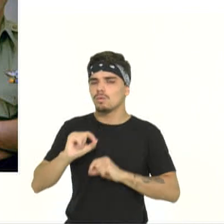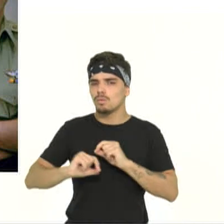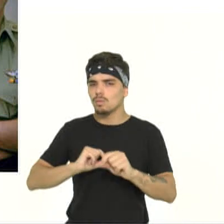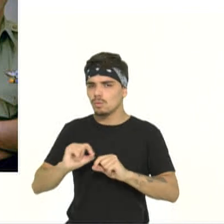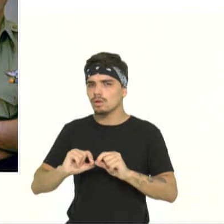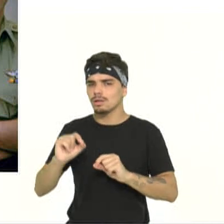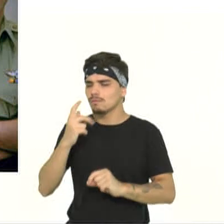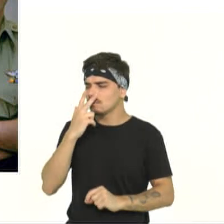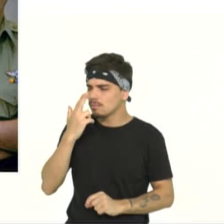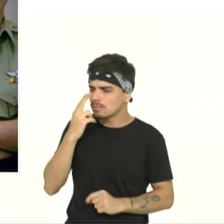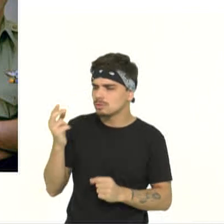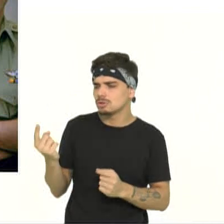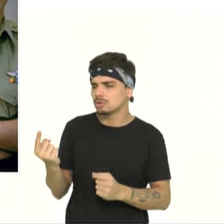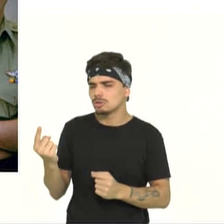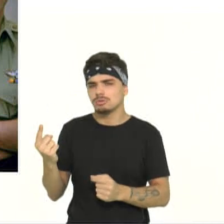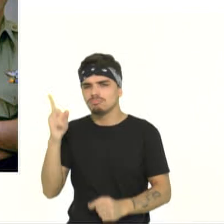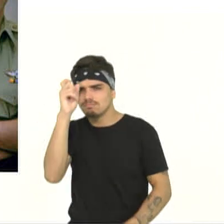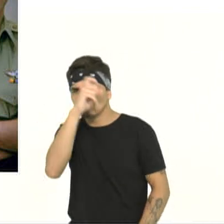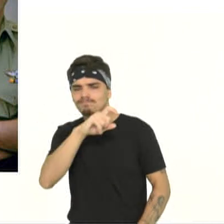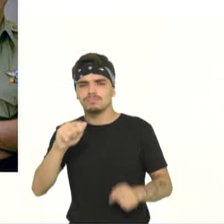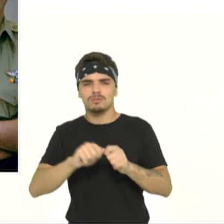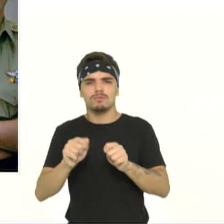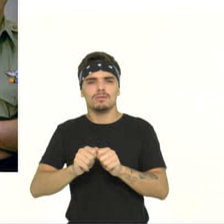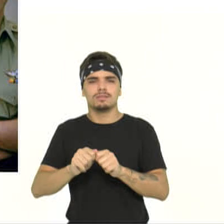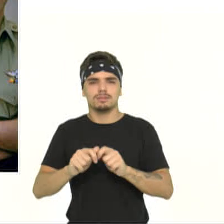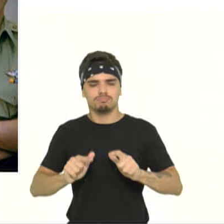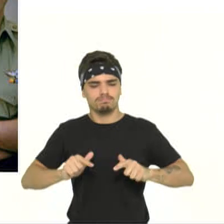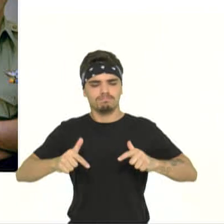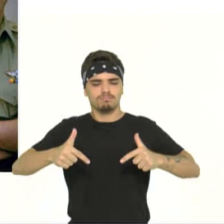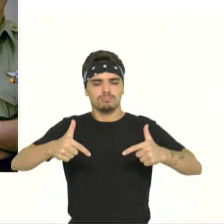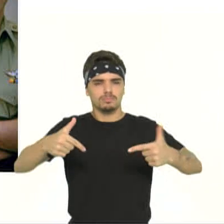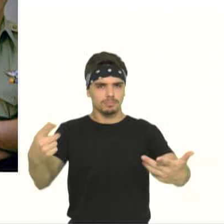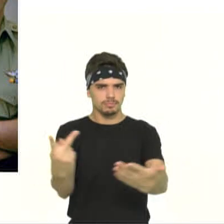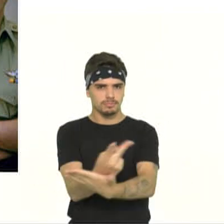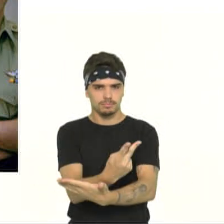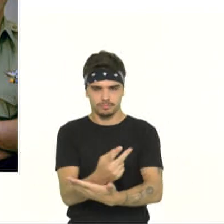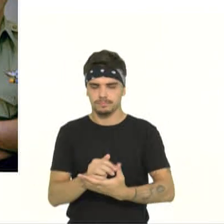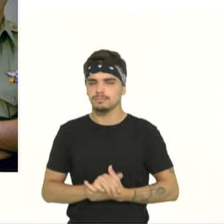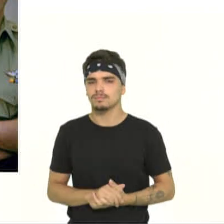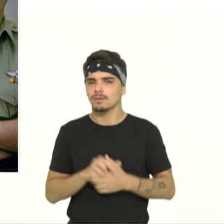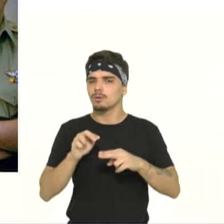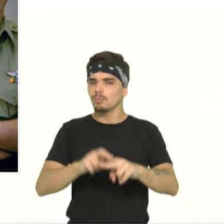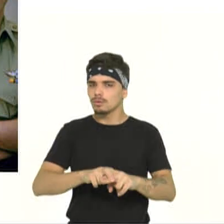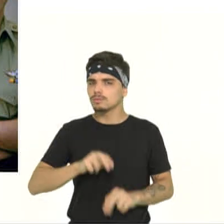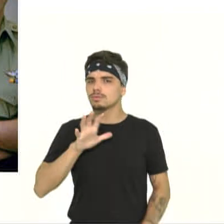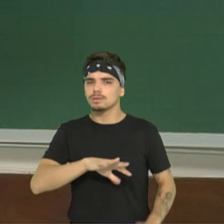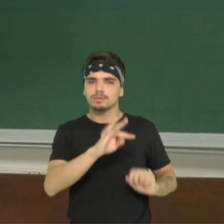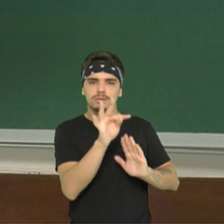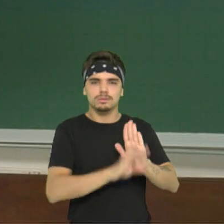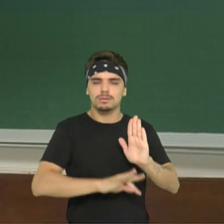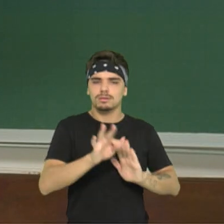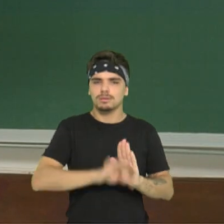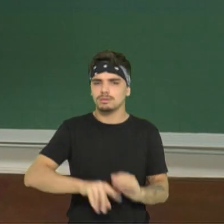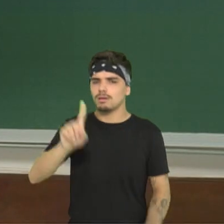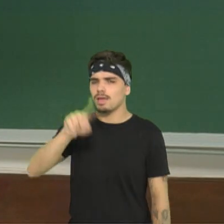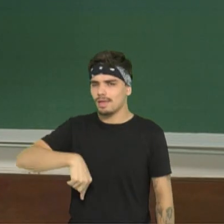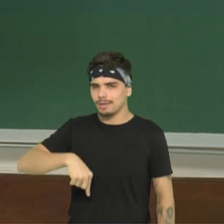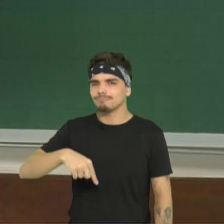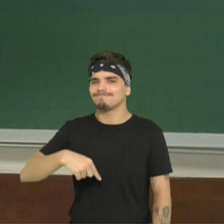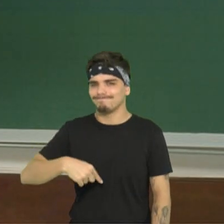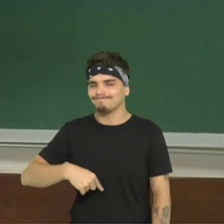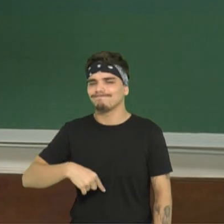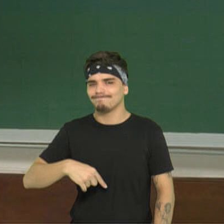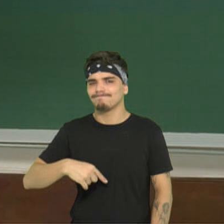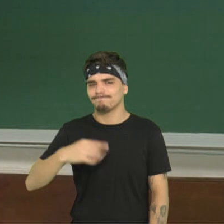ele saber ou sentir que está agindo de modo errado. Então, esse texto aí é um texto bastante polêmico de